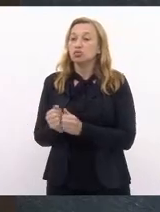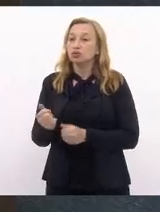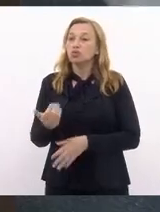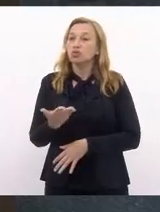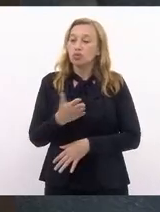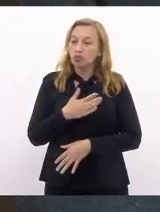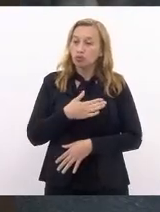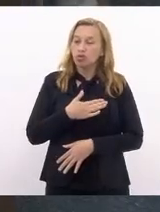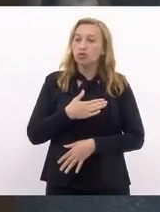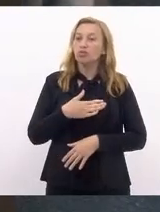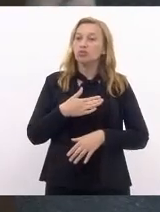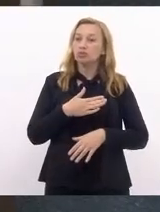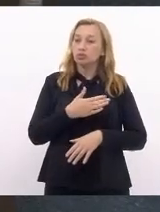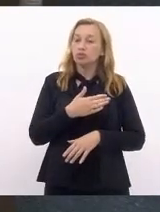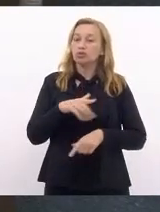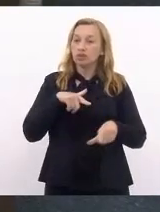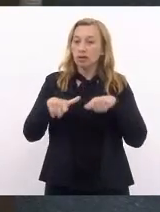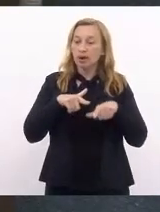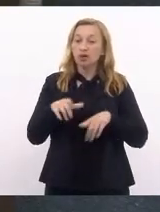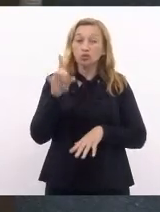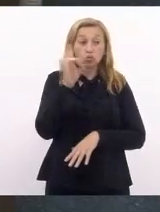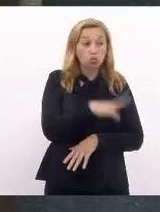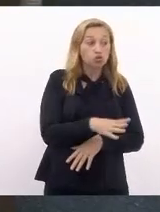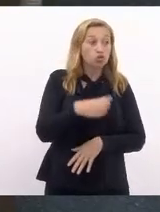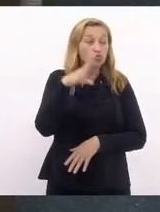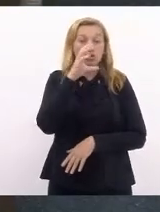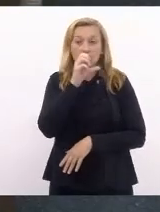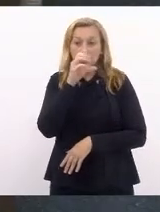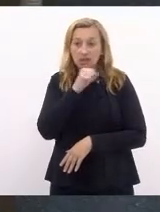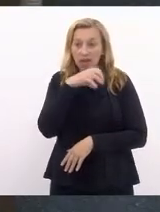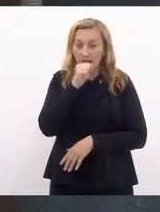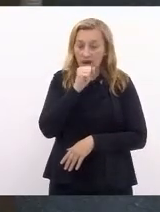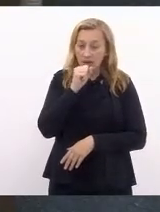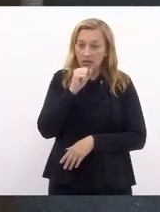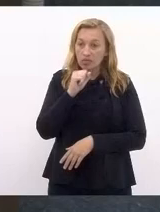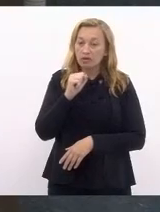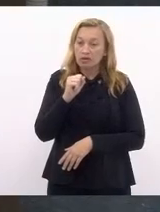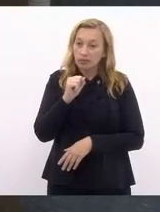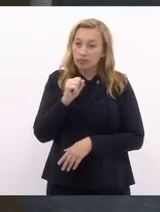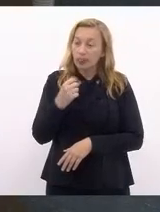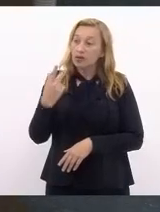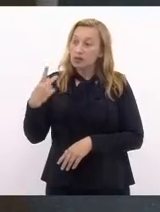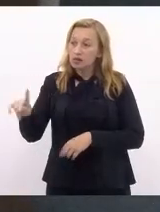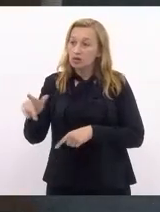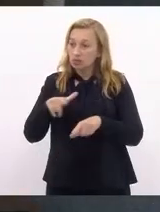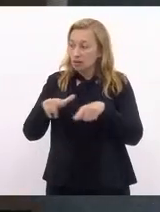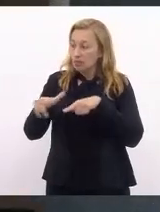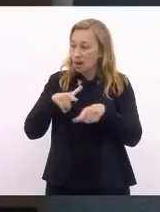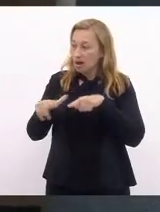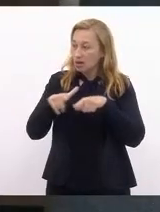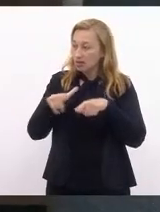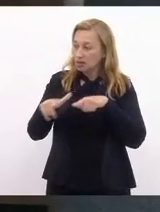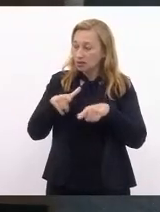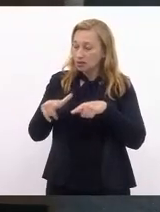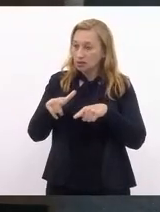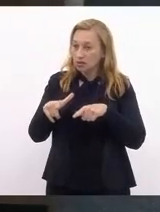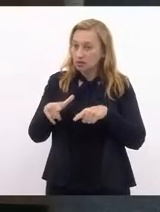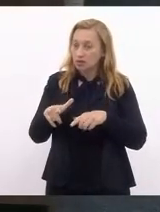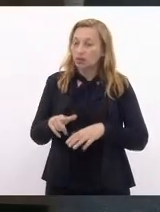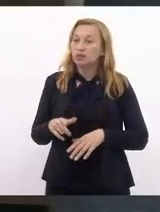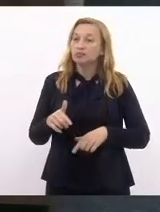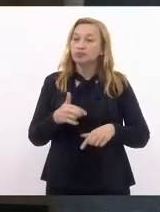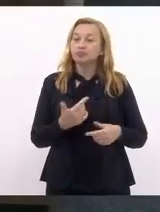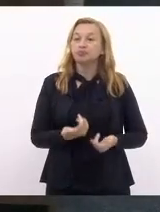na última sábado quando o que goste para complementar a sua função estava